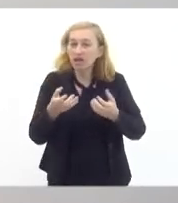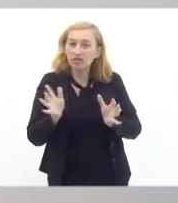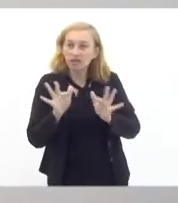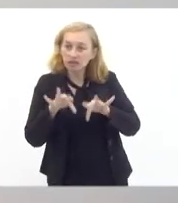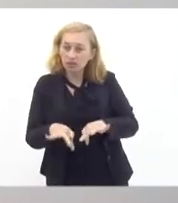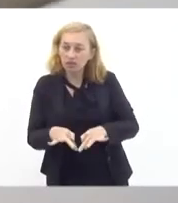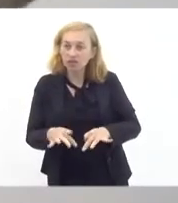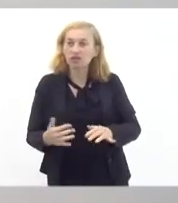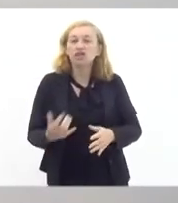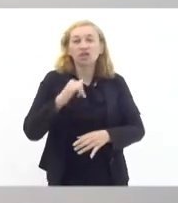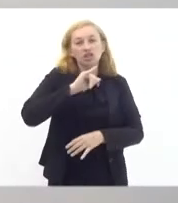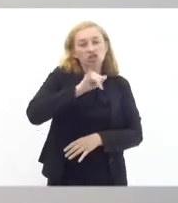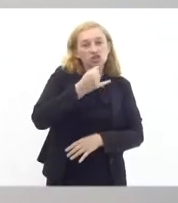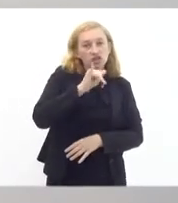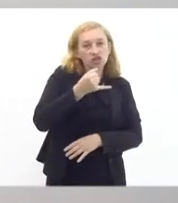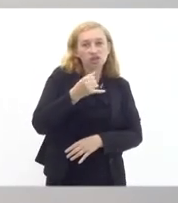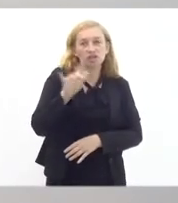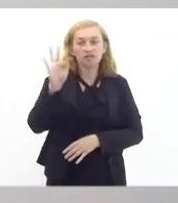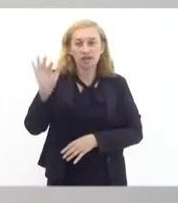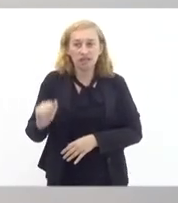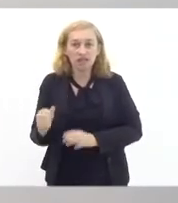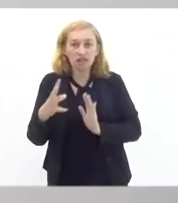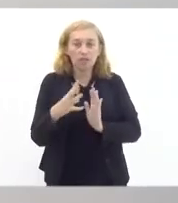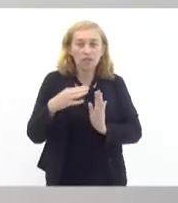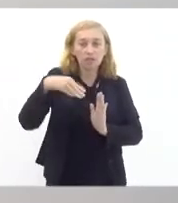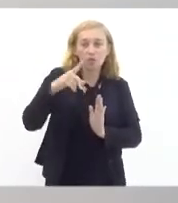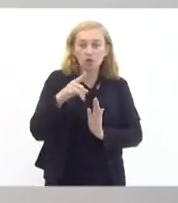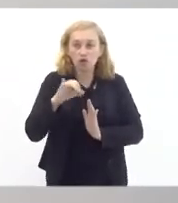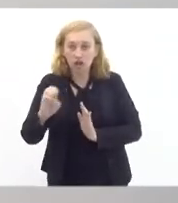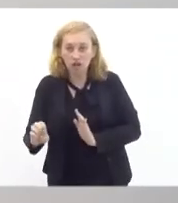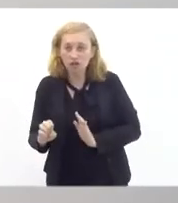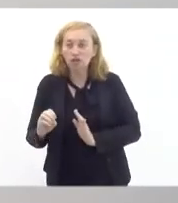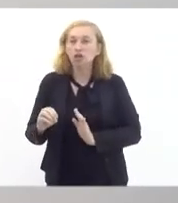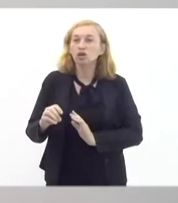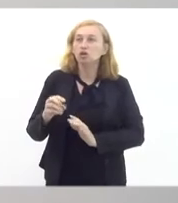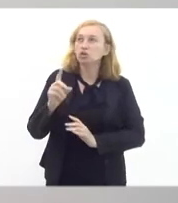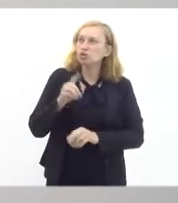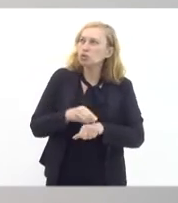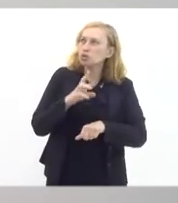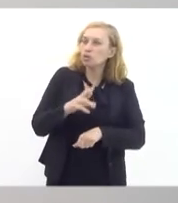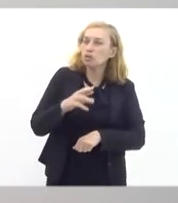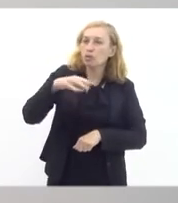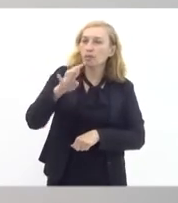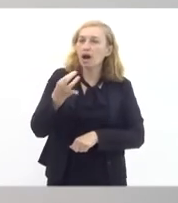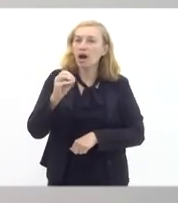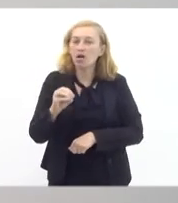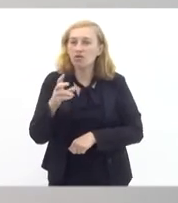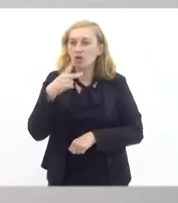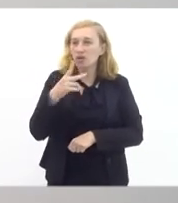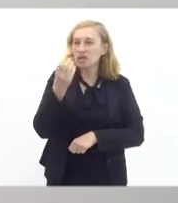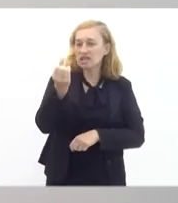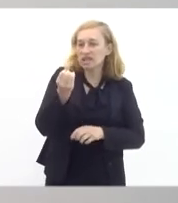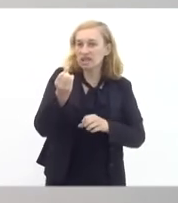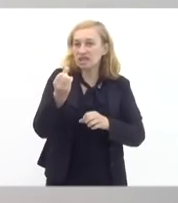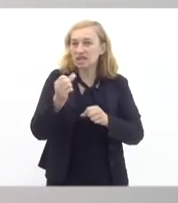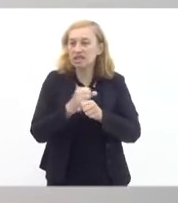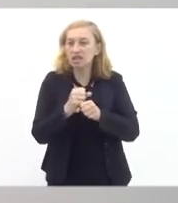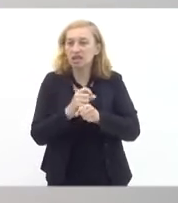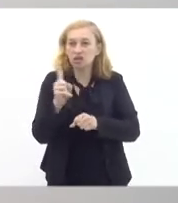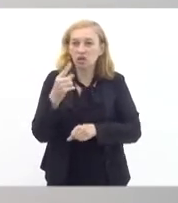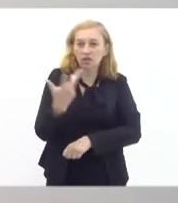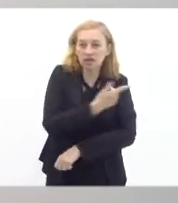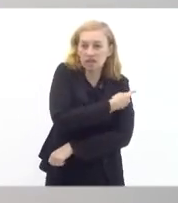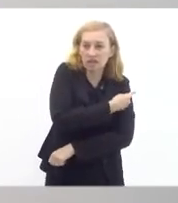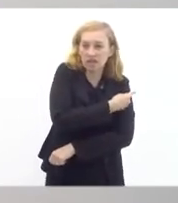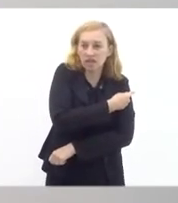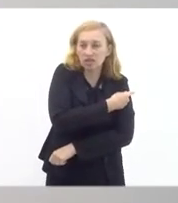Em janeiro, nós fomos na Fazenda Modelo. O doutor Mauro Blanco falou que há 6 anos os cachorros não eram vacinados contra as vacinas de virose, só